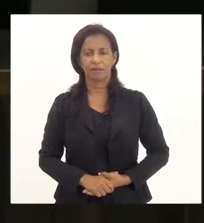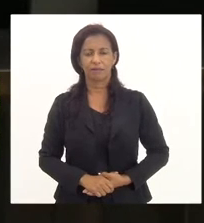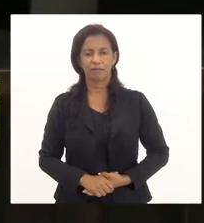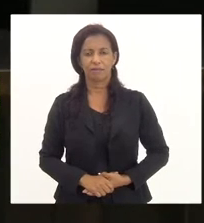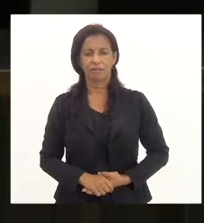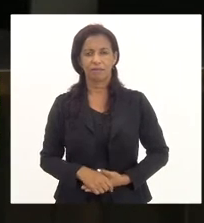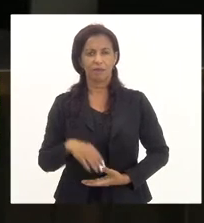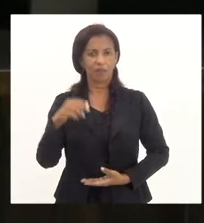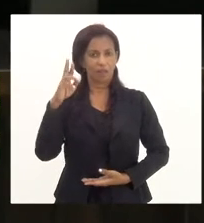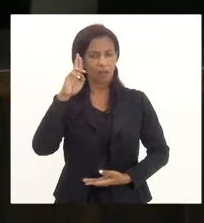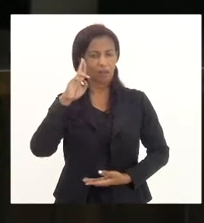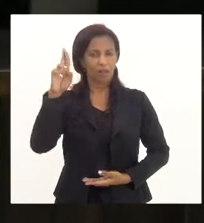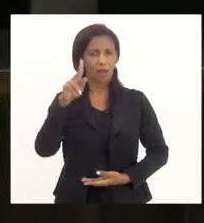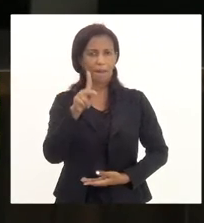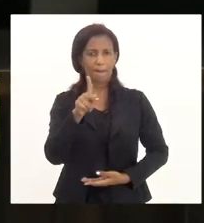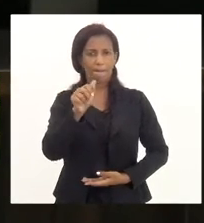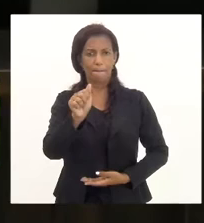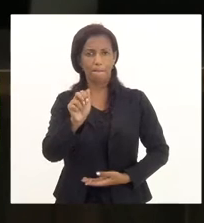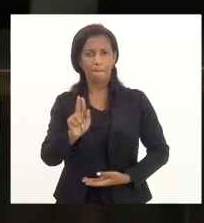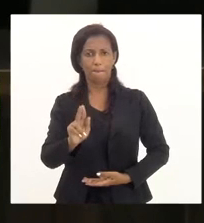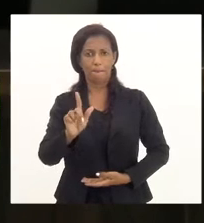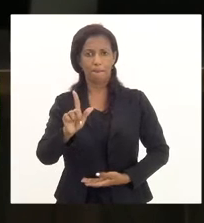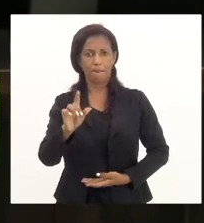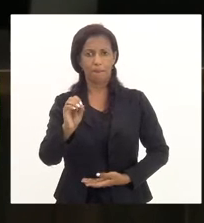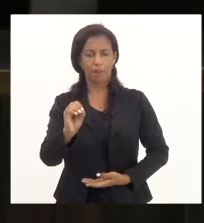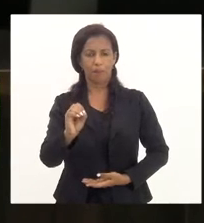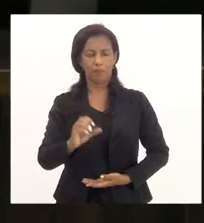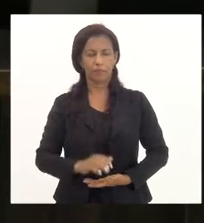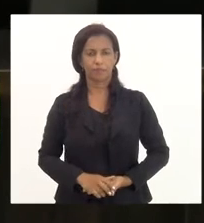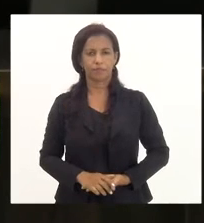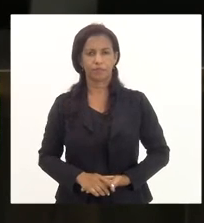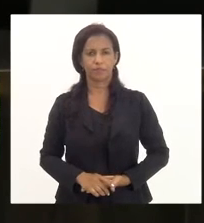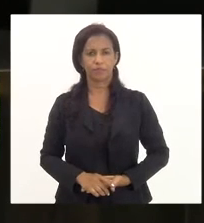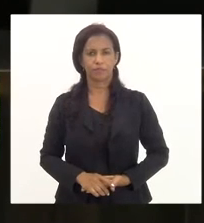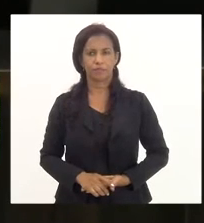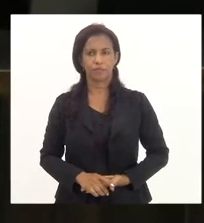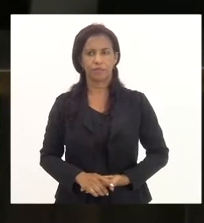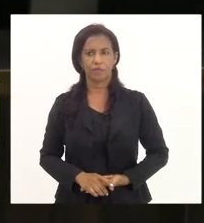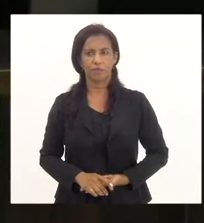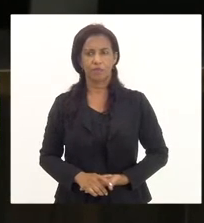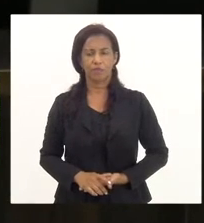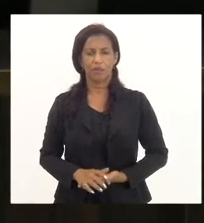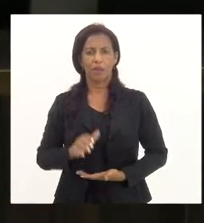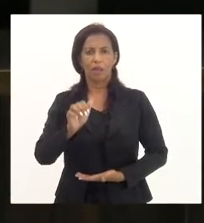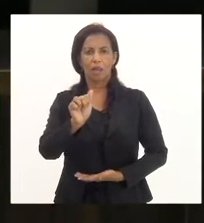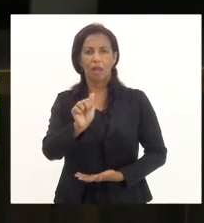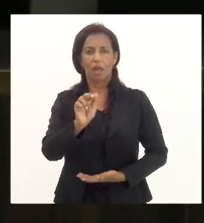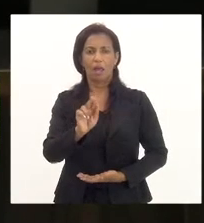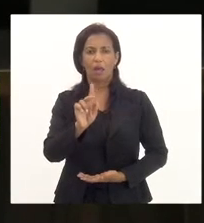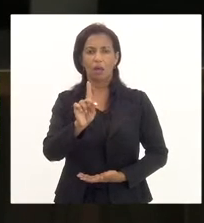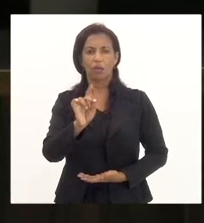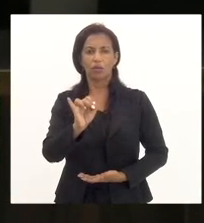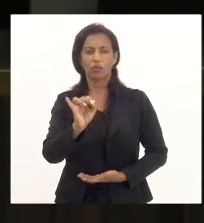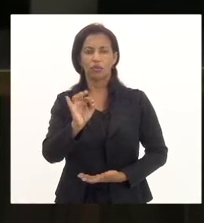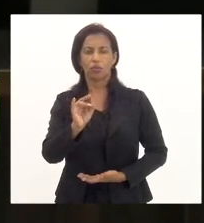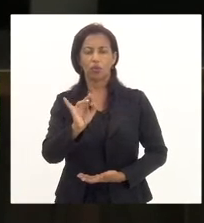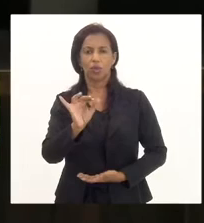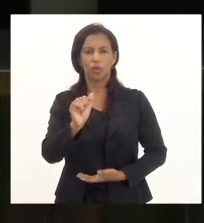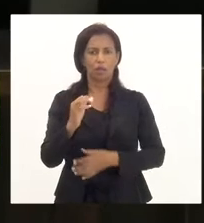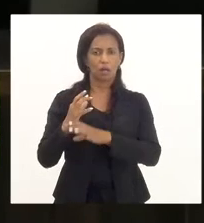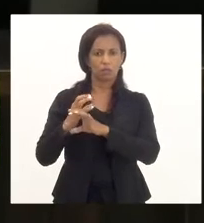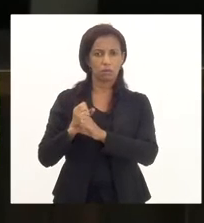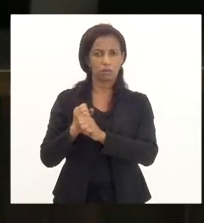Paulo lindsei Auditoria Cidadã por favor sou